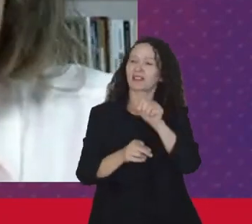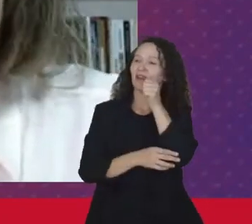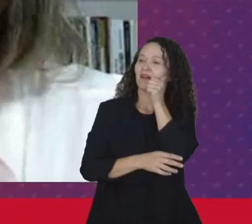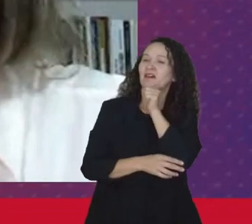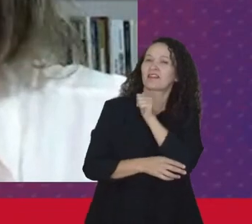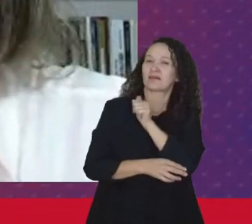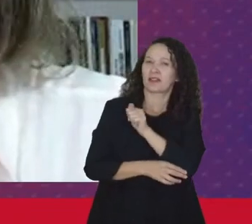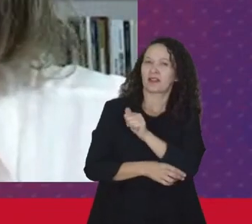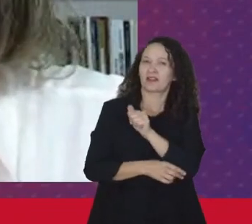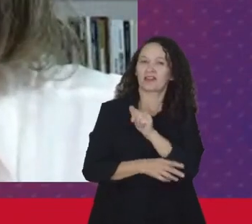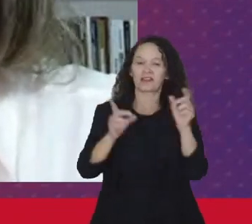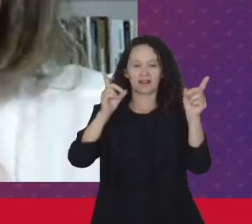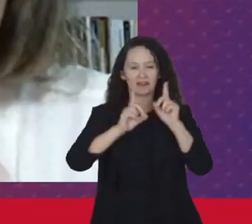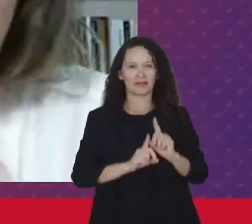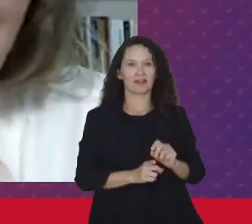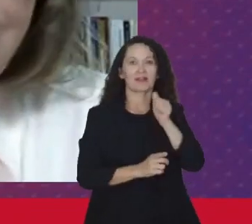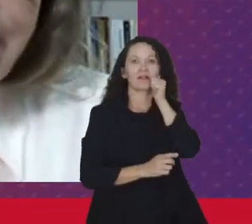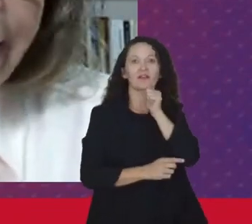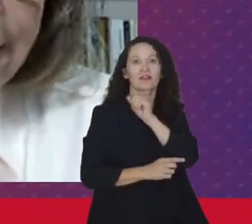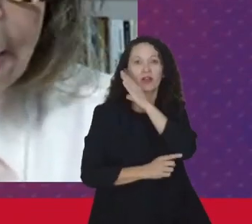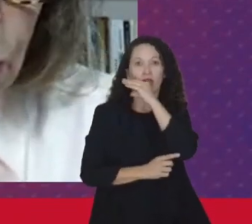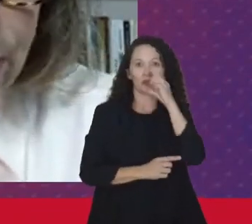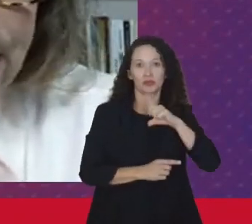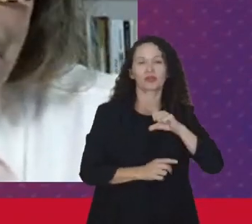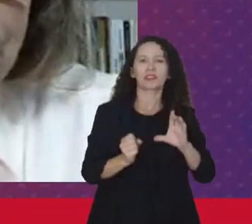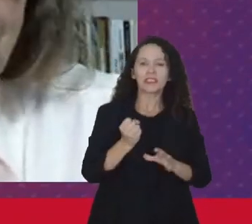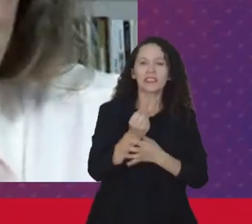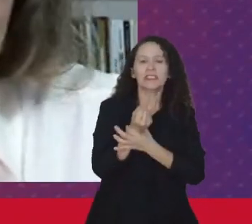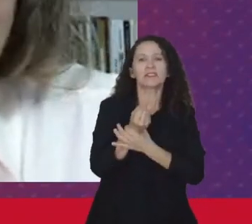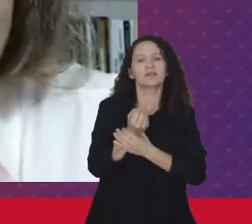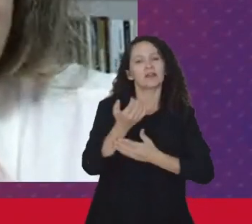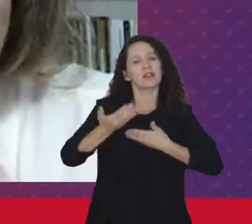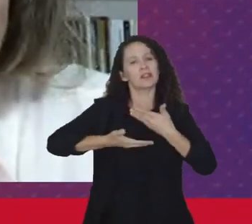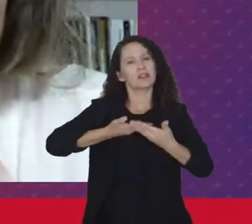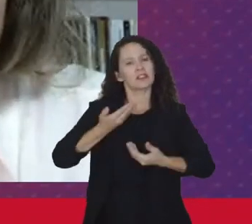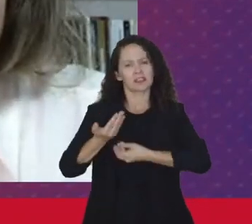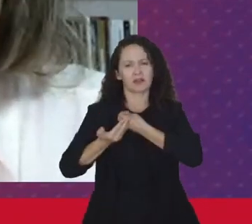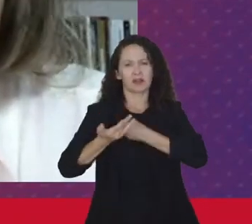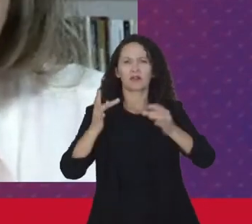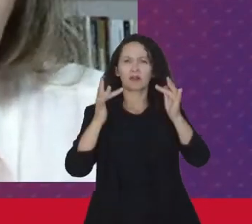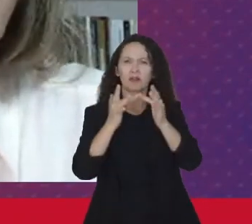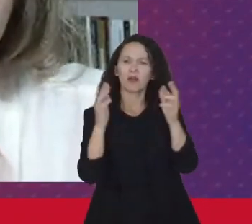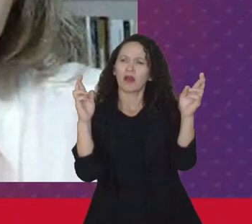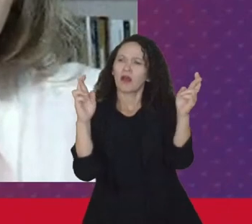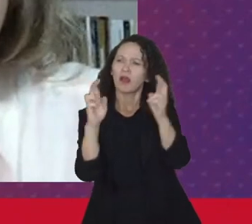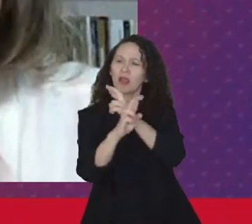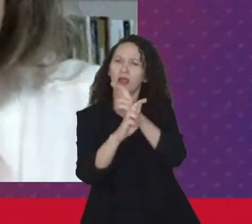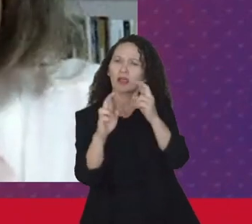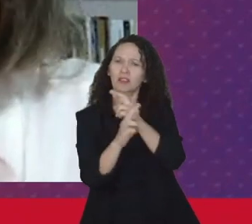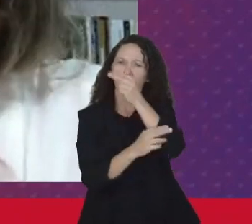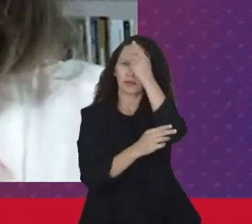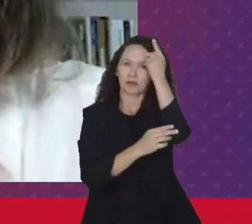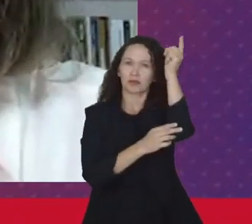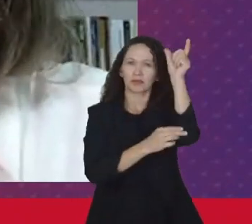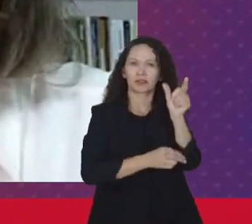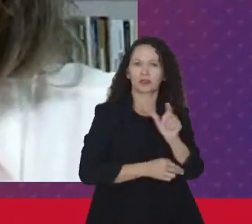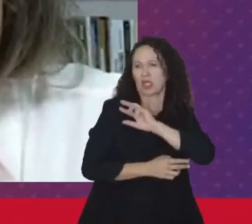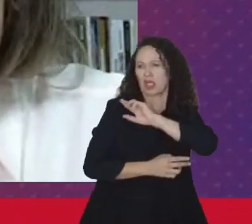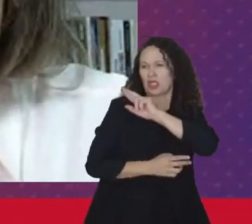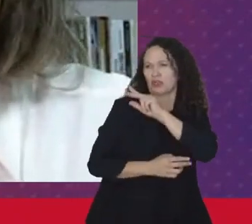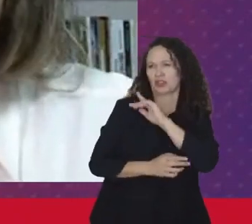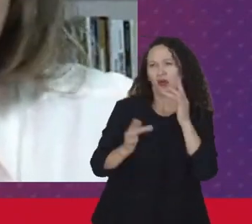meninas e mulheres com deficiência têm assegurada a interação com as demais pessoas. Não convivem apenas com as pessoas